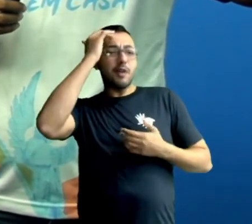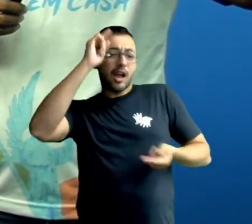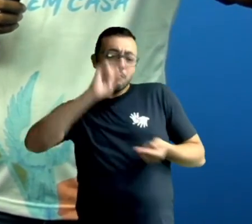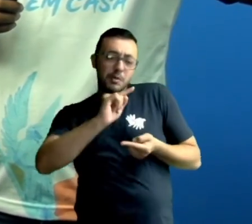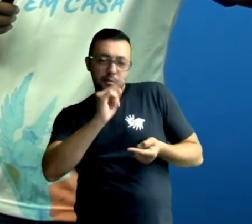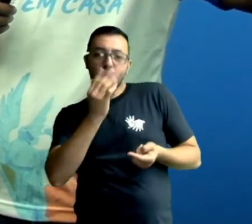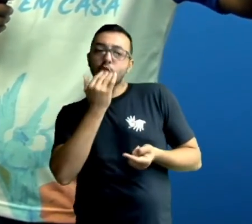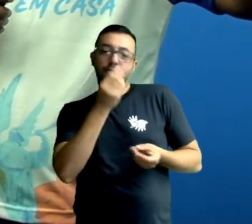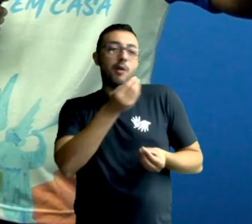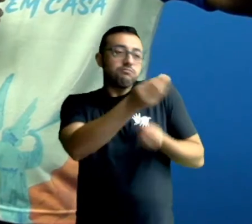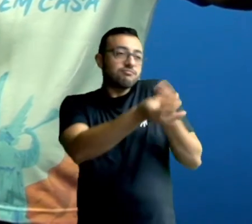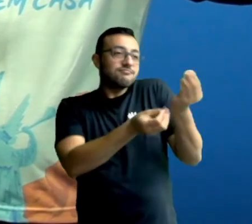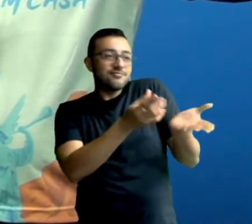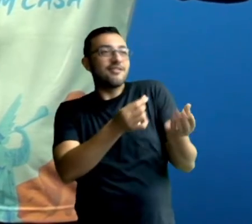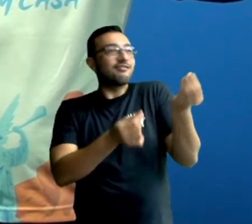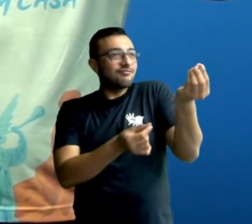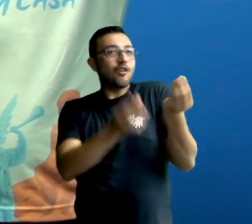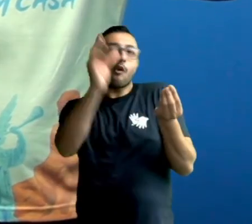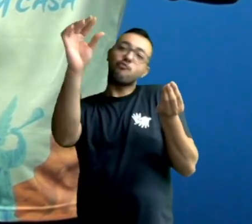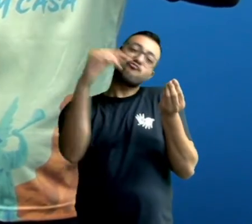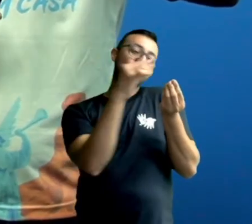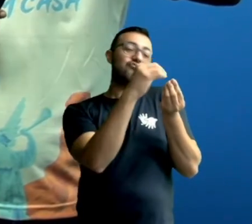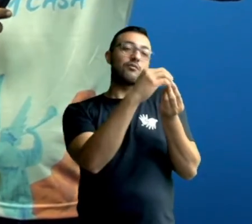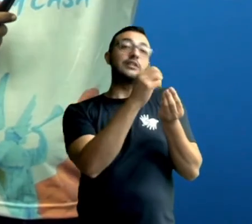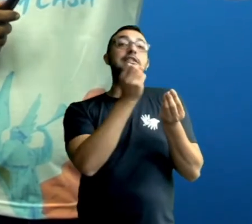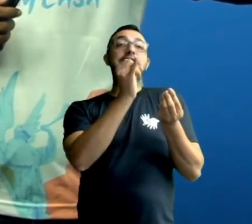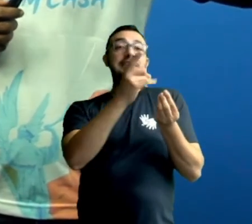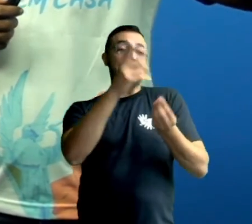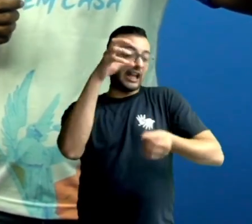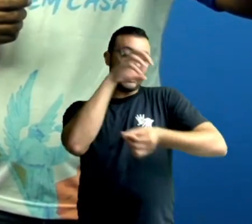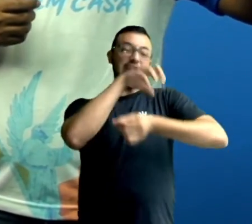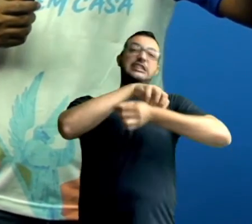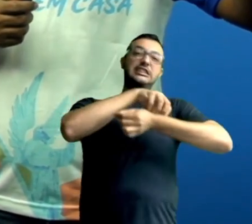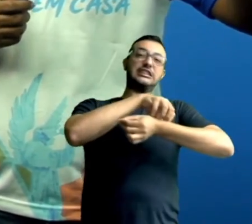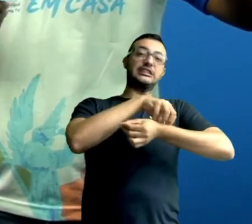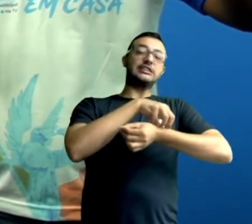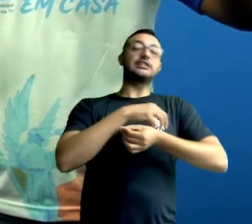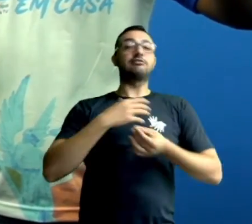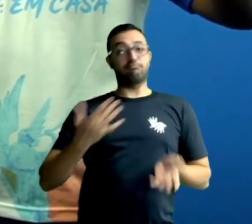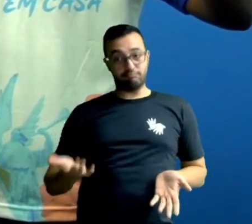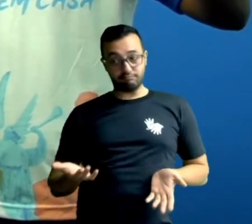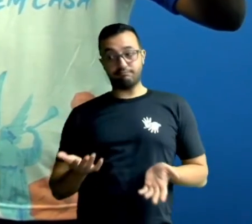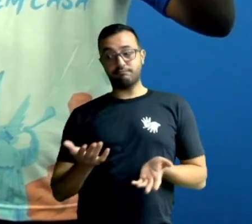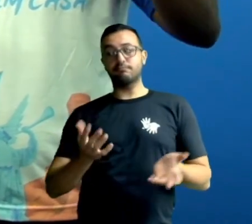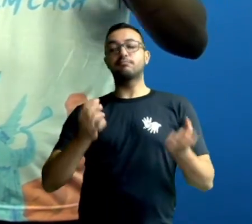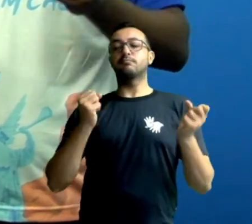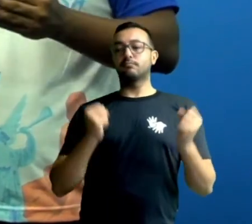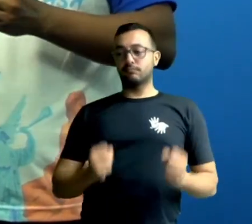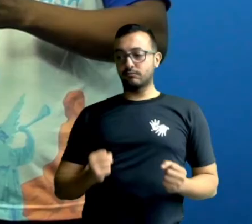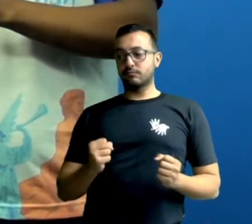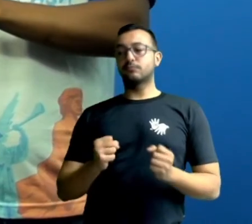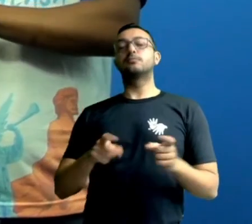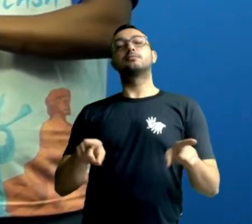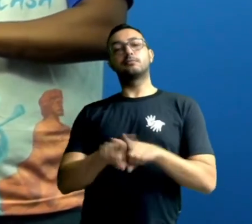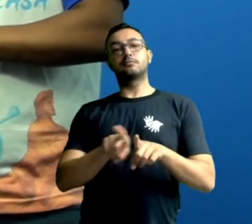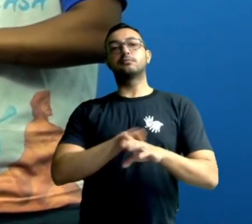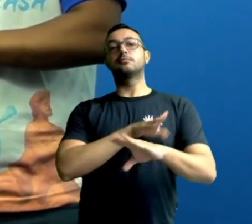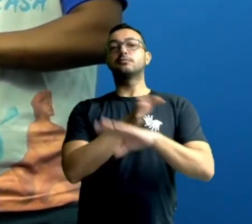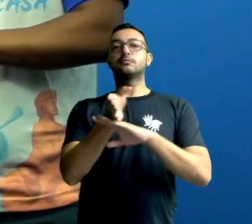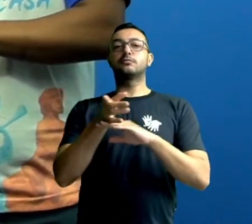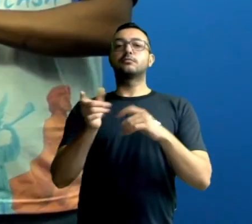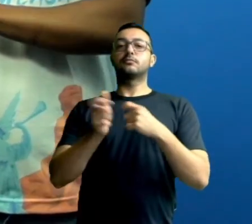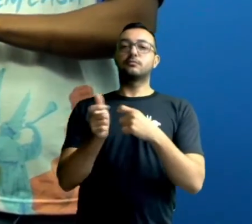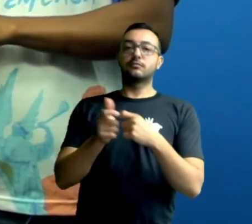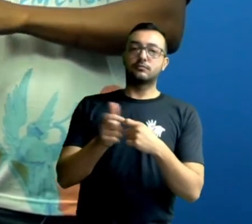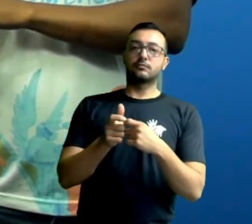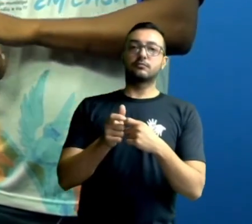sagui visitando, comendo na sua mão. Se você for mordido por um animal silvestre, como um sagui ou uma raposa, você também deve procurar o serviço de